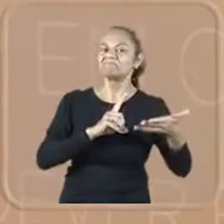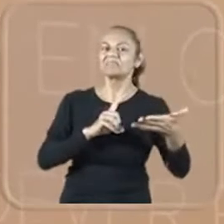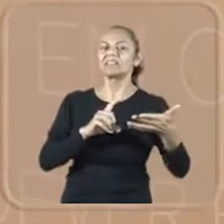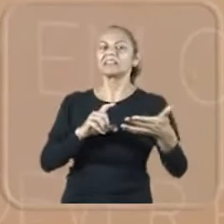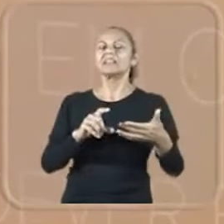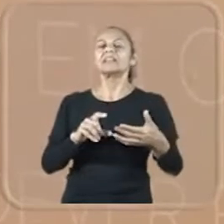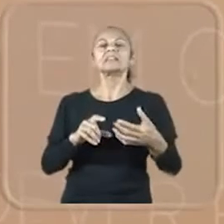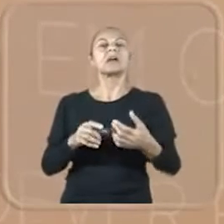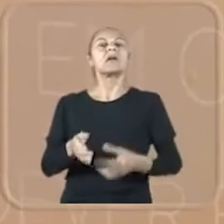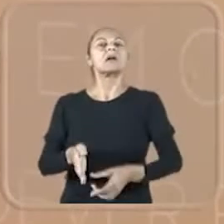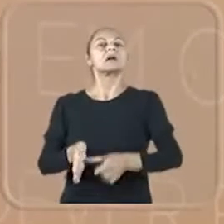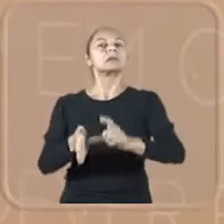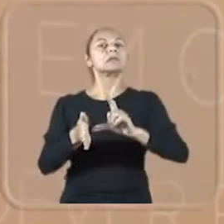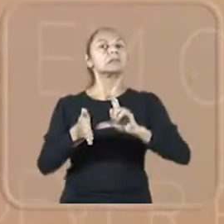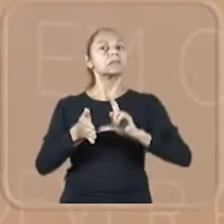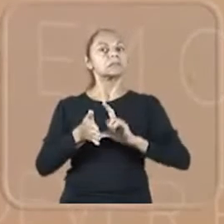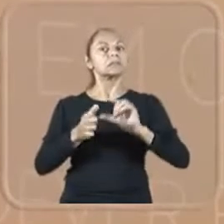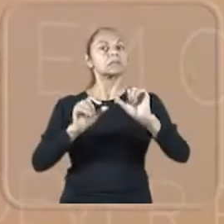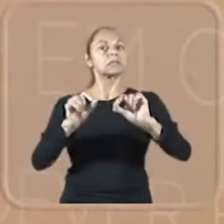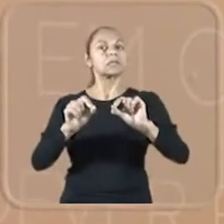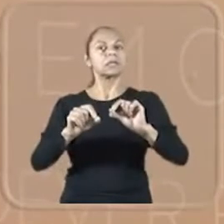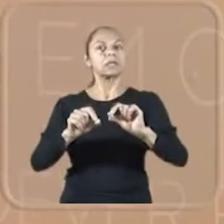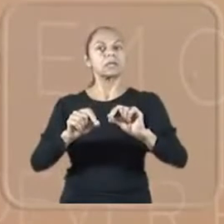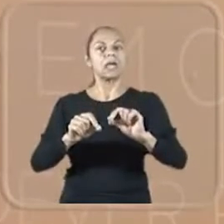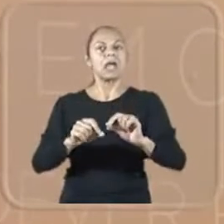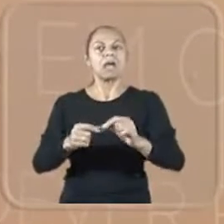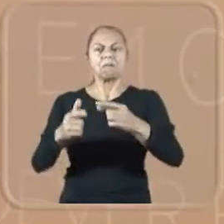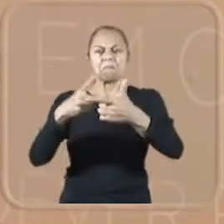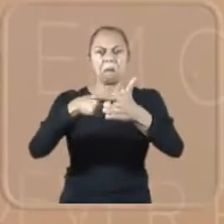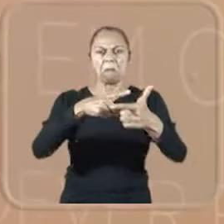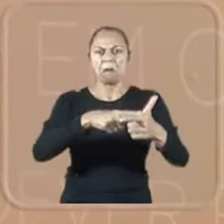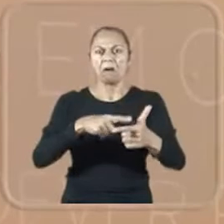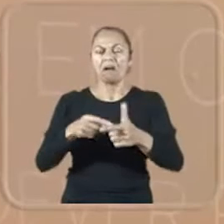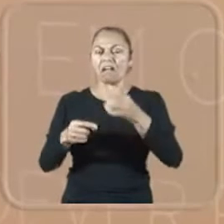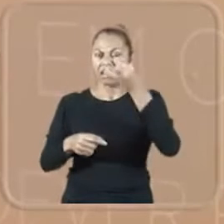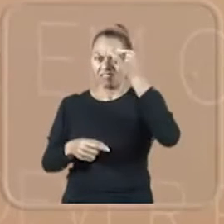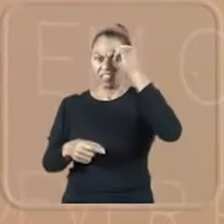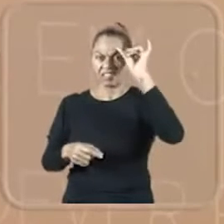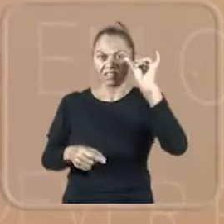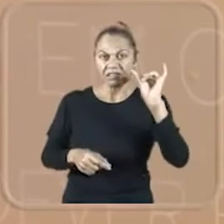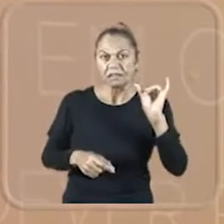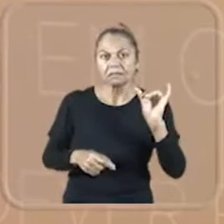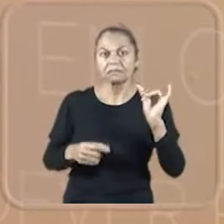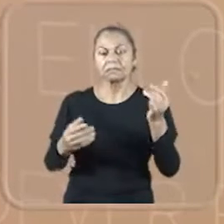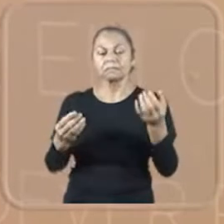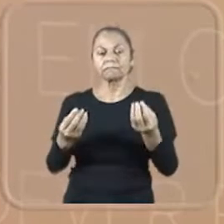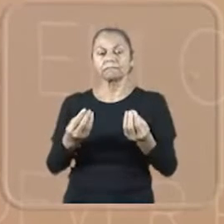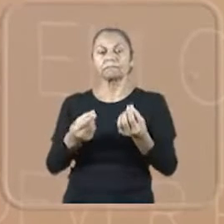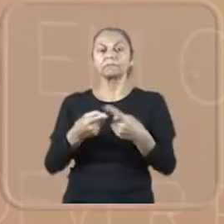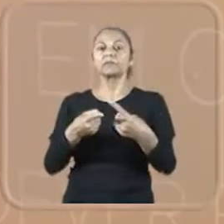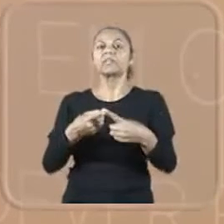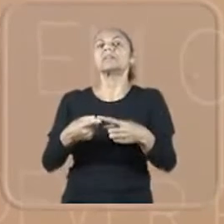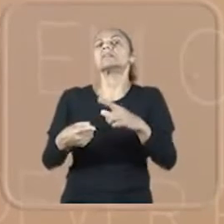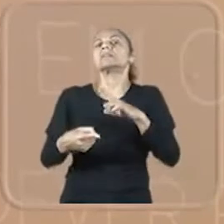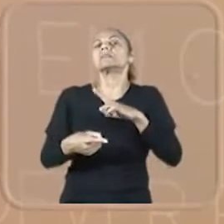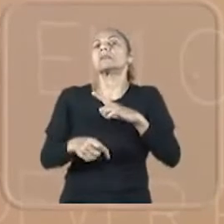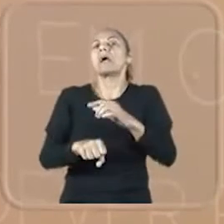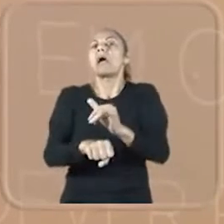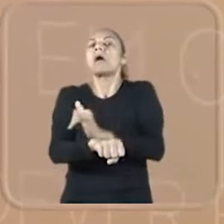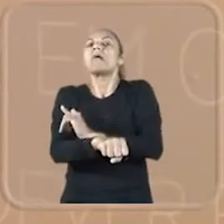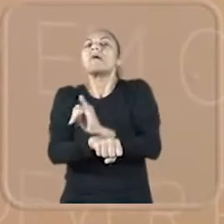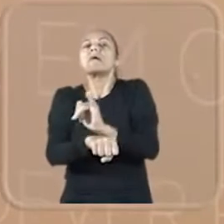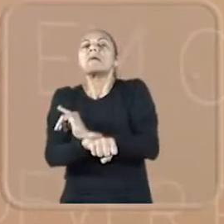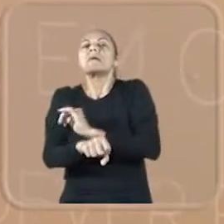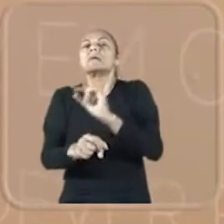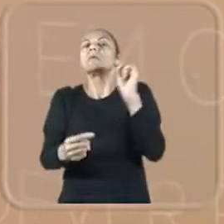e hoje solucionam os conflitos antes que aconteçam. E nós temos também aquela situação dos conflitivos, porque essas